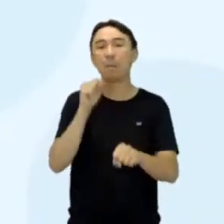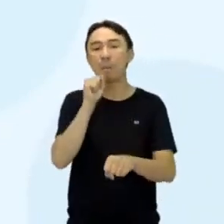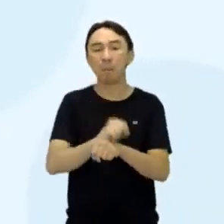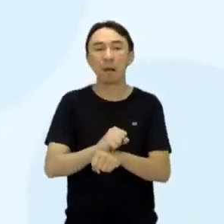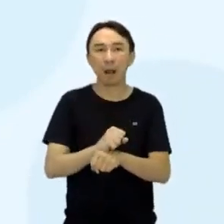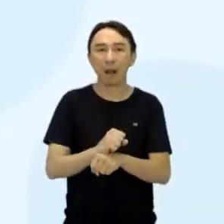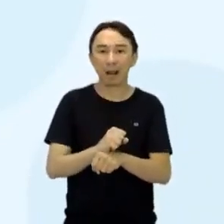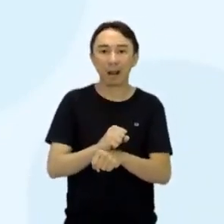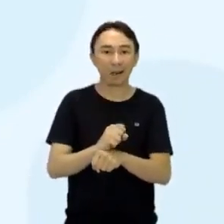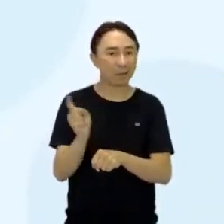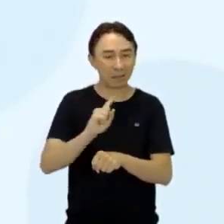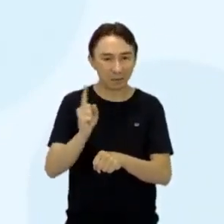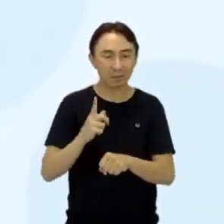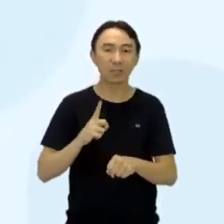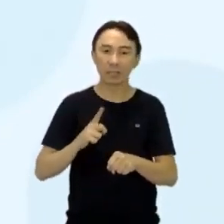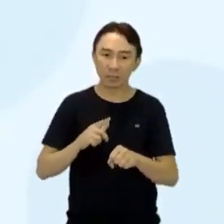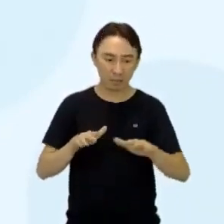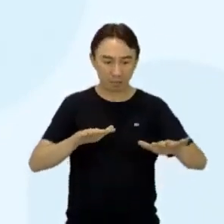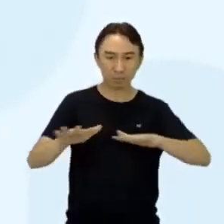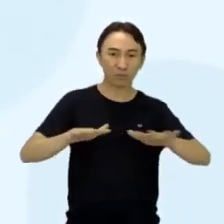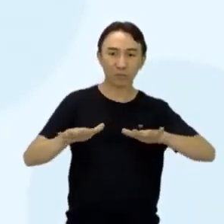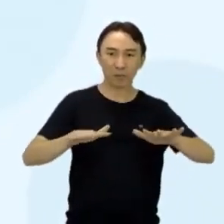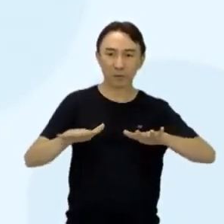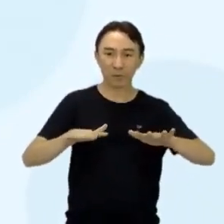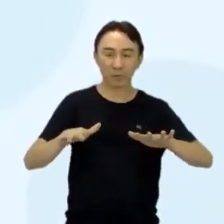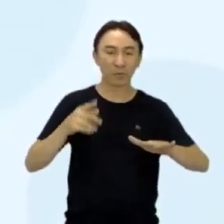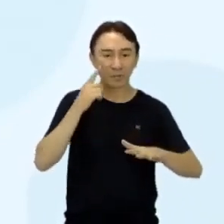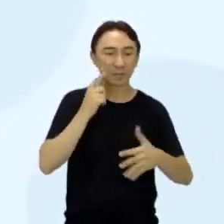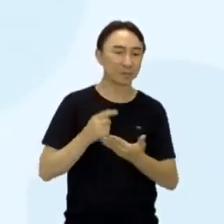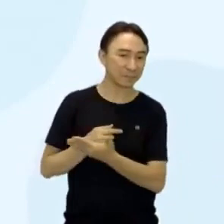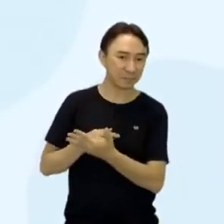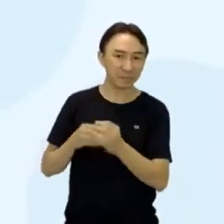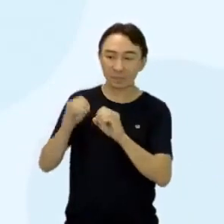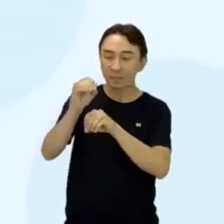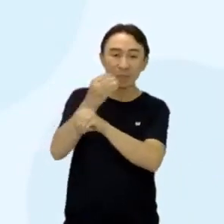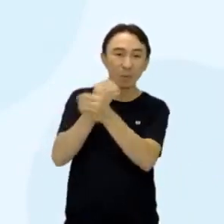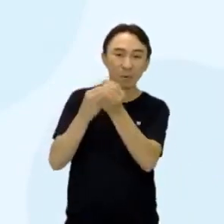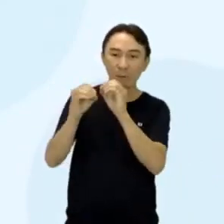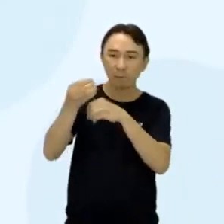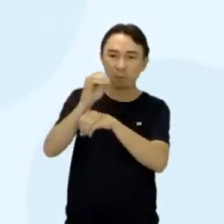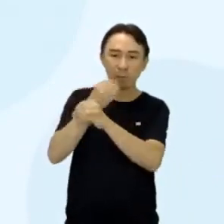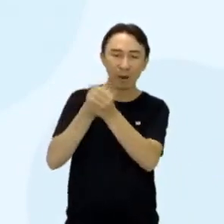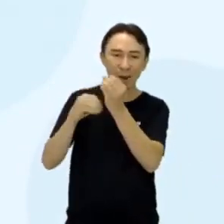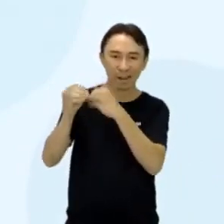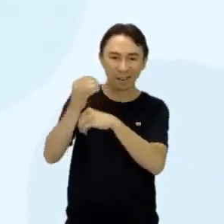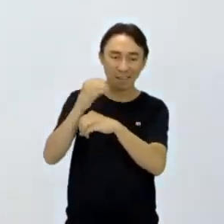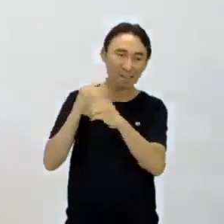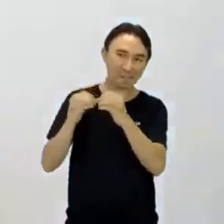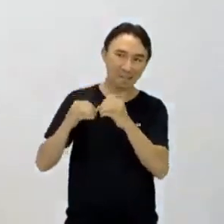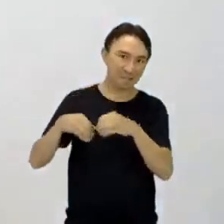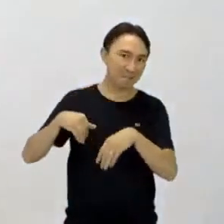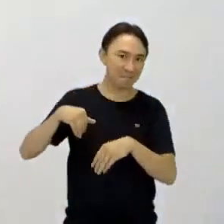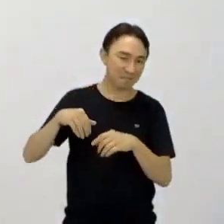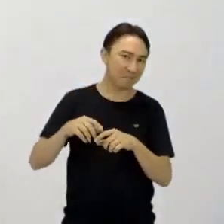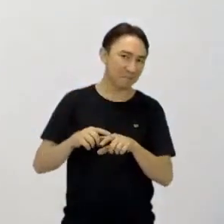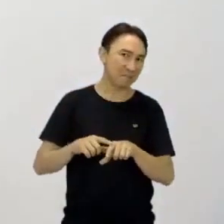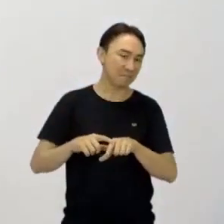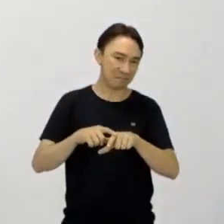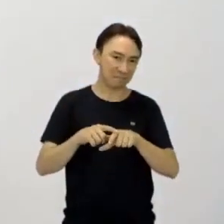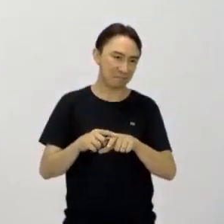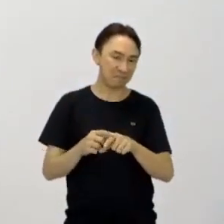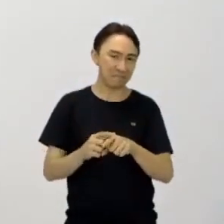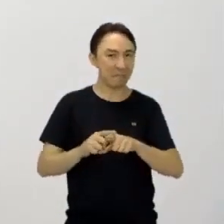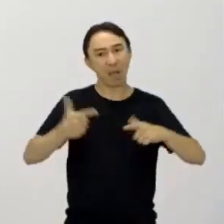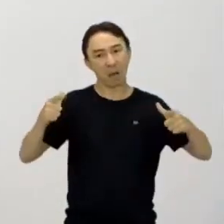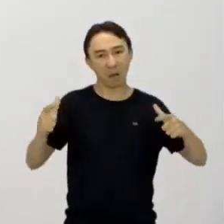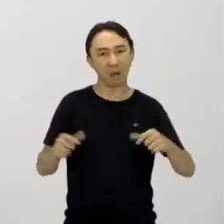naquele desenho, ela tem movimento. Aí tem uma animação de uma molécula maior que uma molécula de água, pode ser até, sei lá, pode